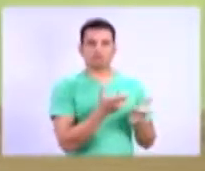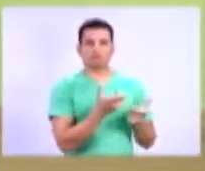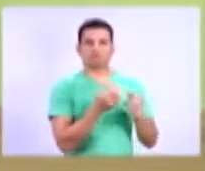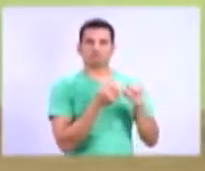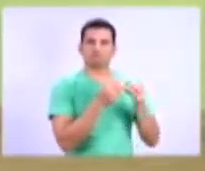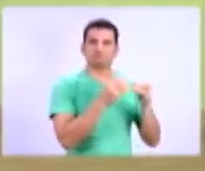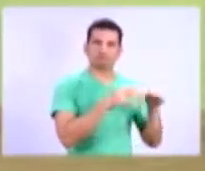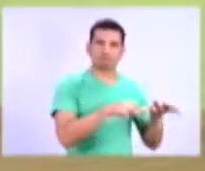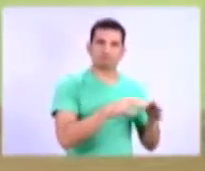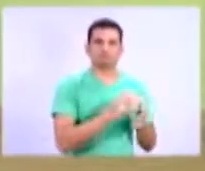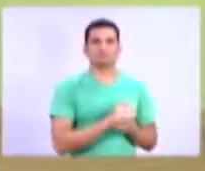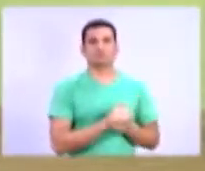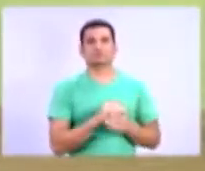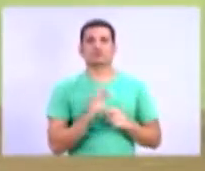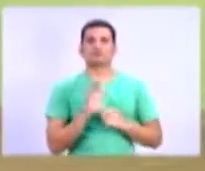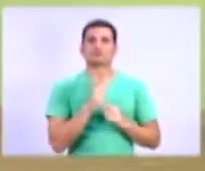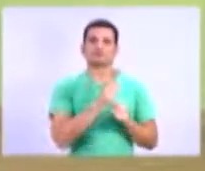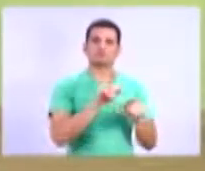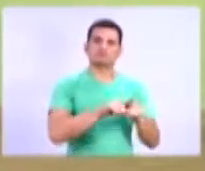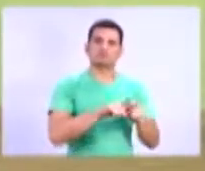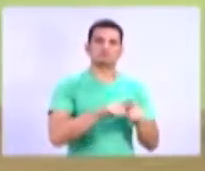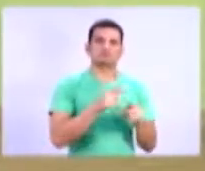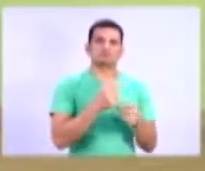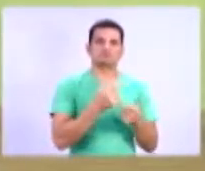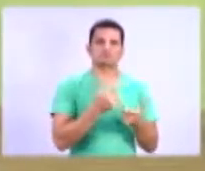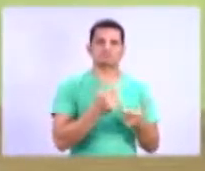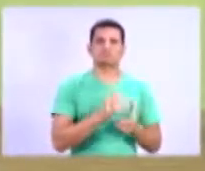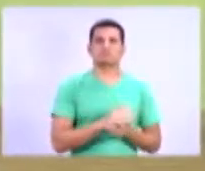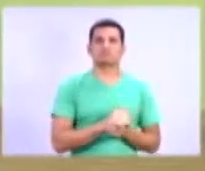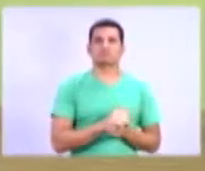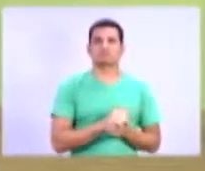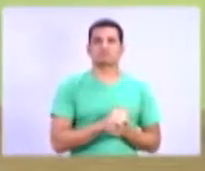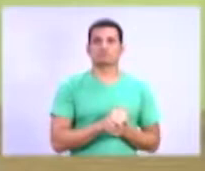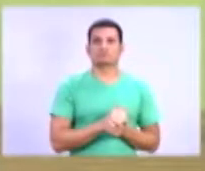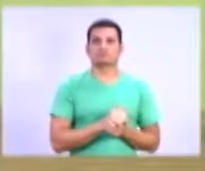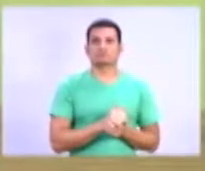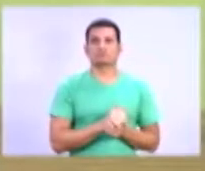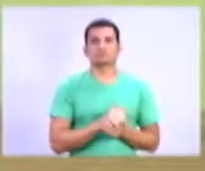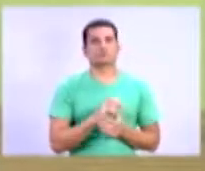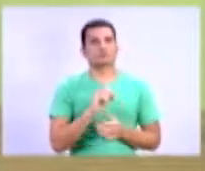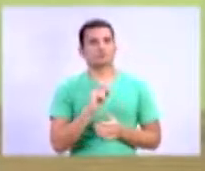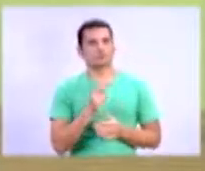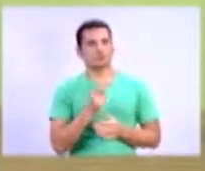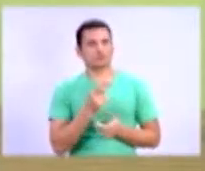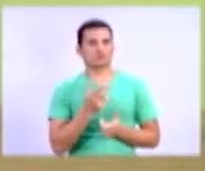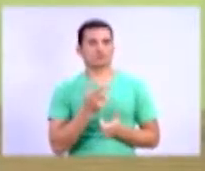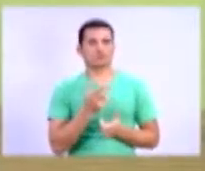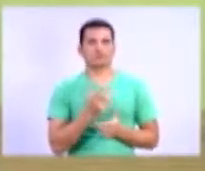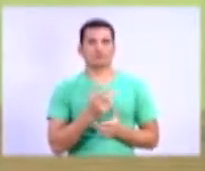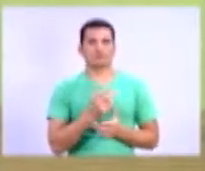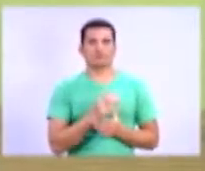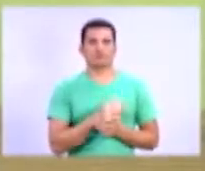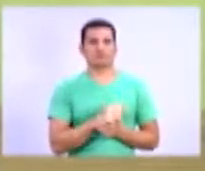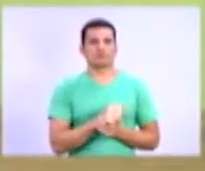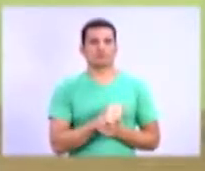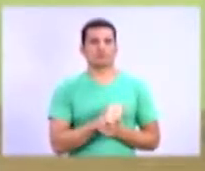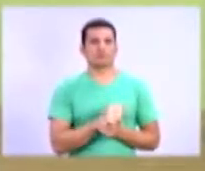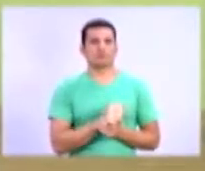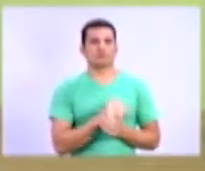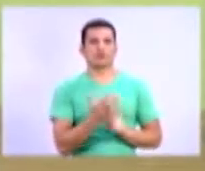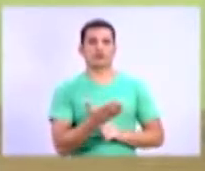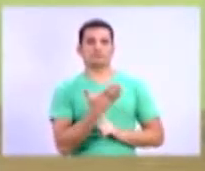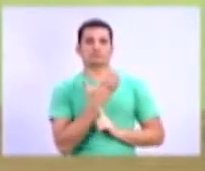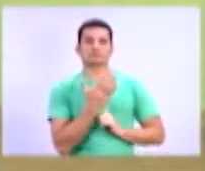apresentando uma solução inadequada para o caso, ou ainda atuar com o pensamento de beneficiar a si